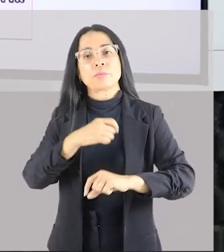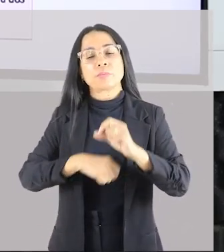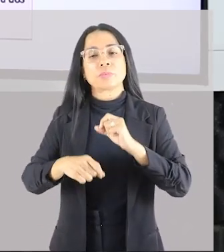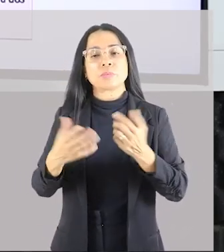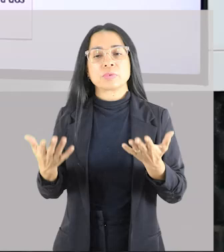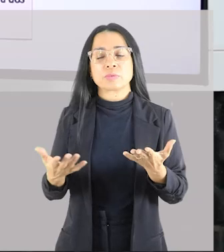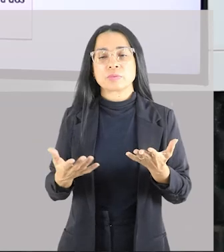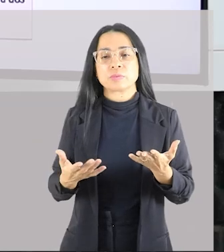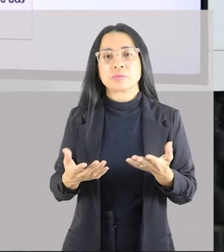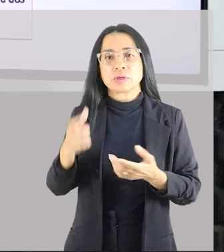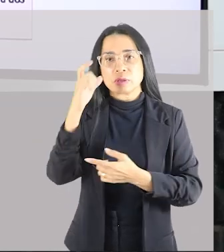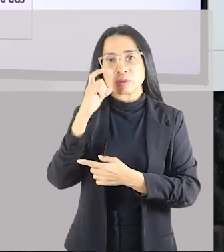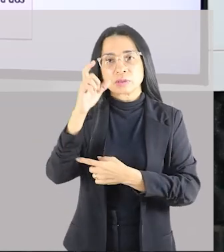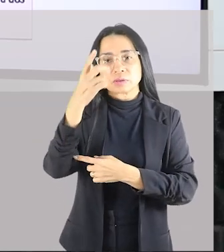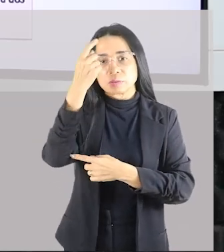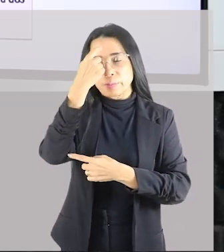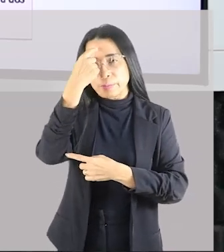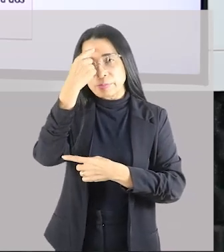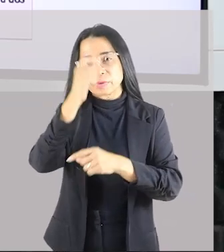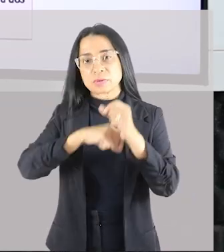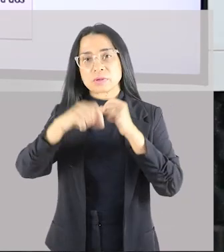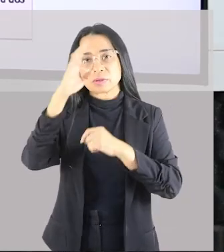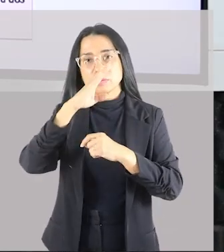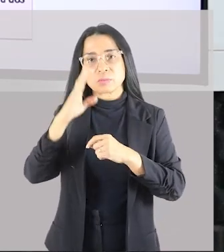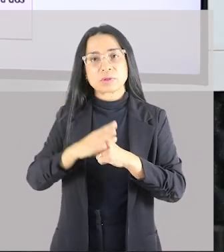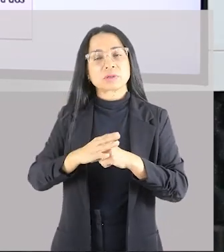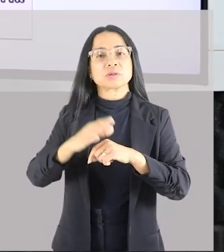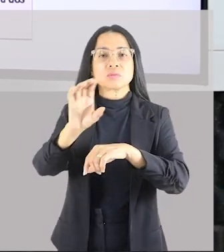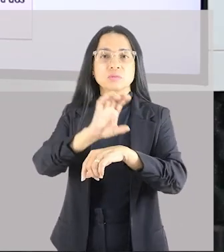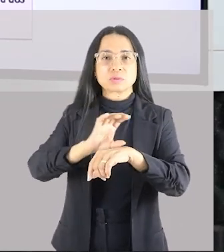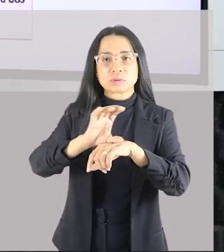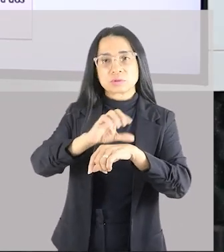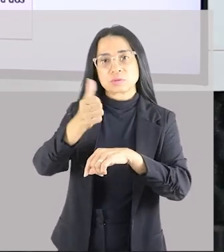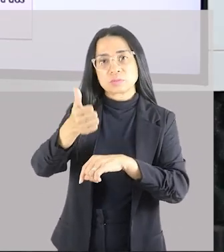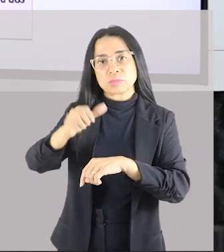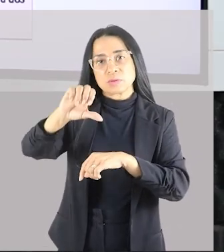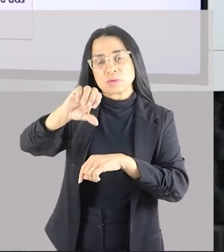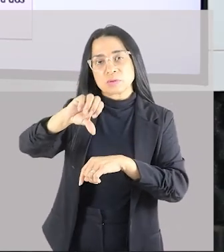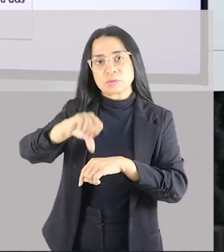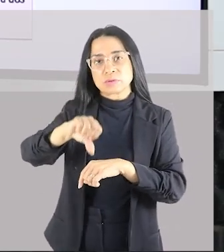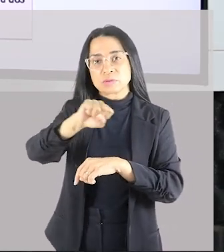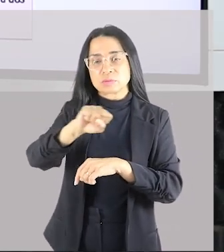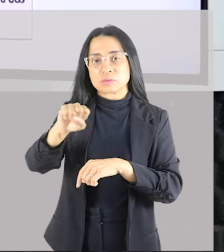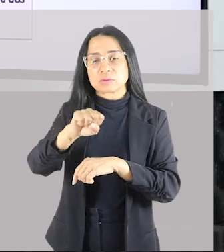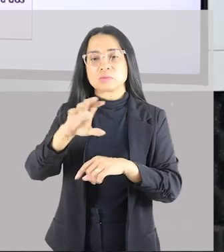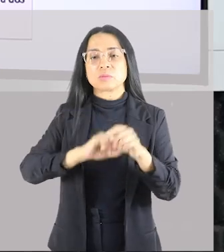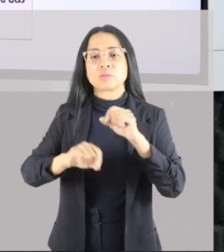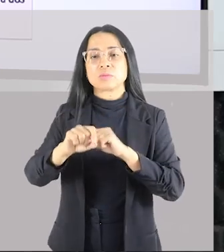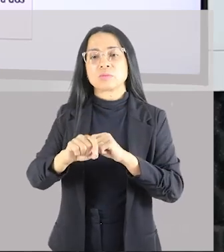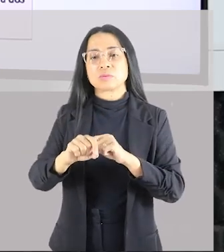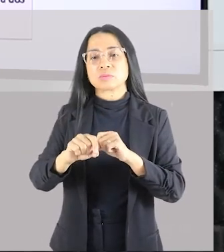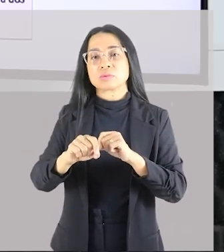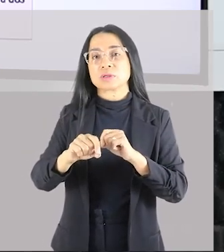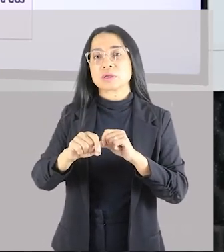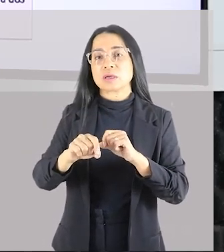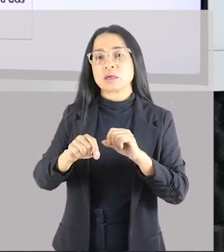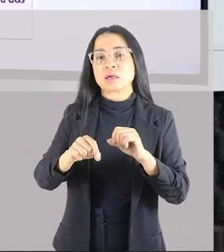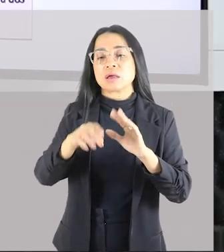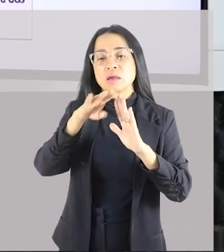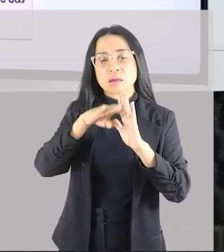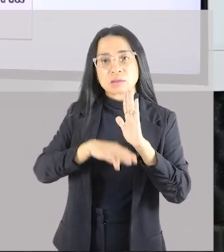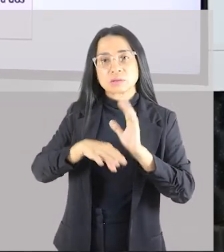pensar que o Brasil, mesmo com a Constituinte de 1988, que é classificada